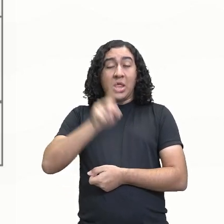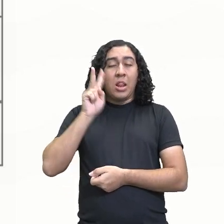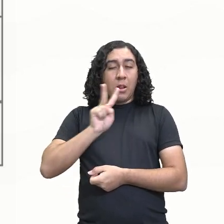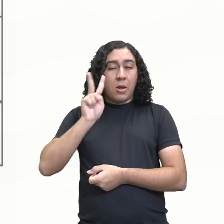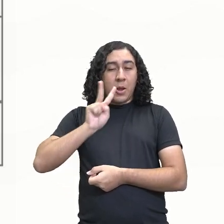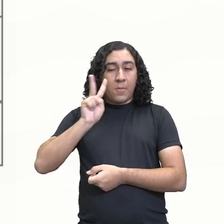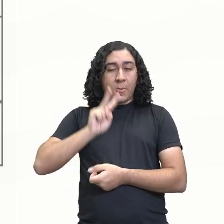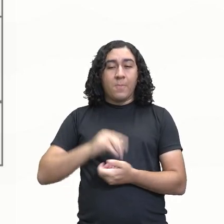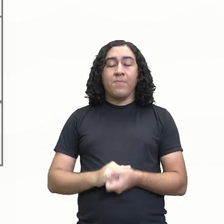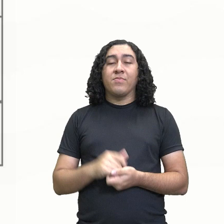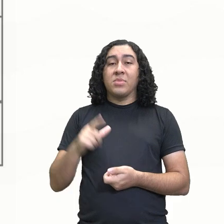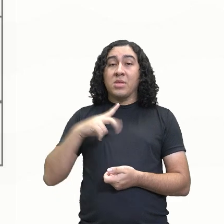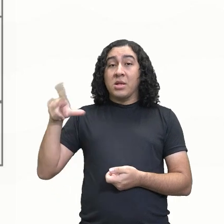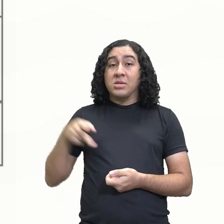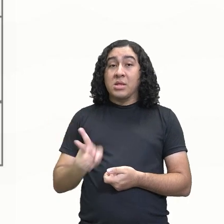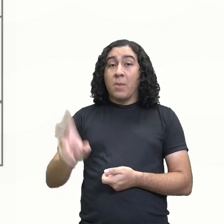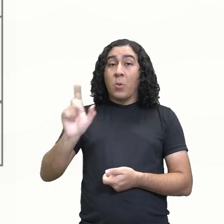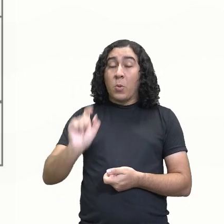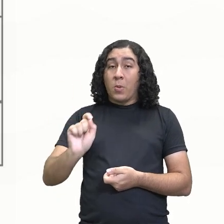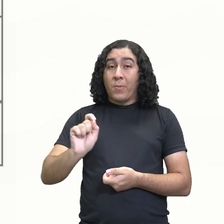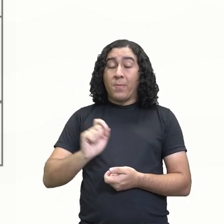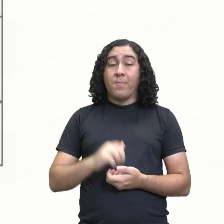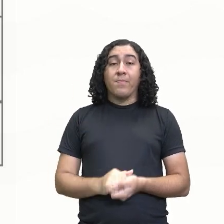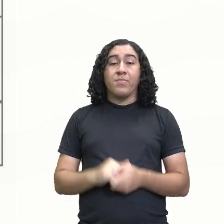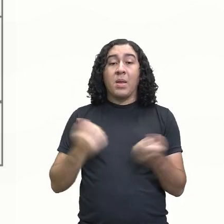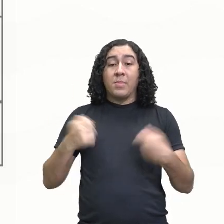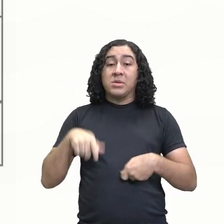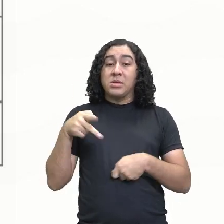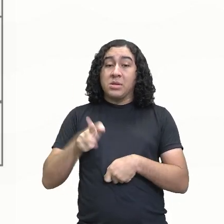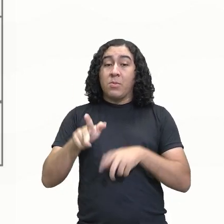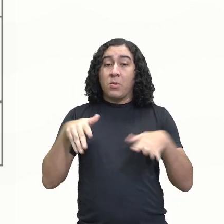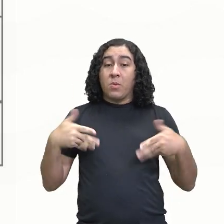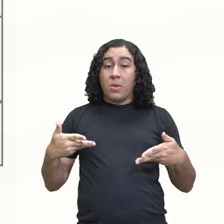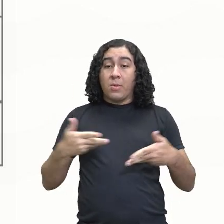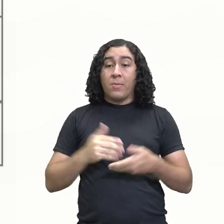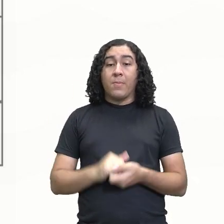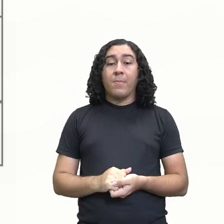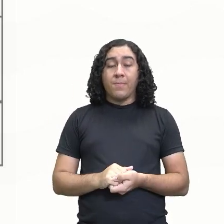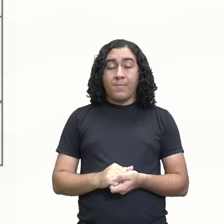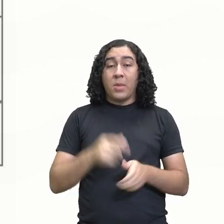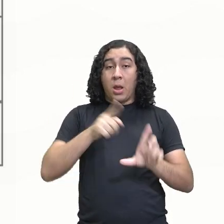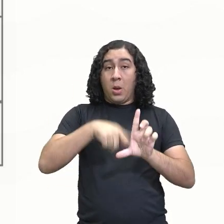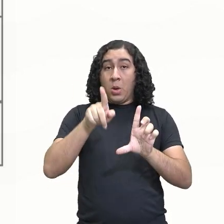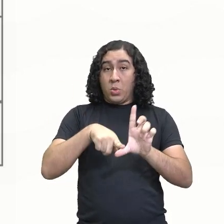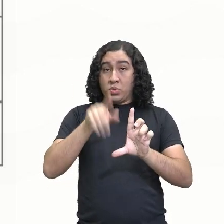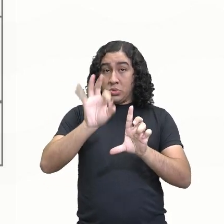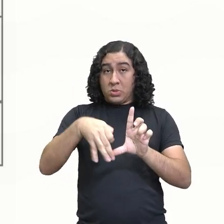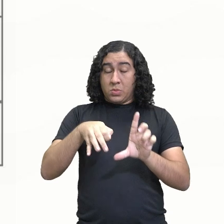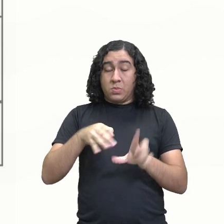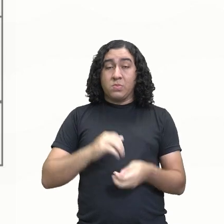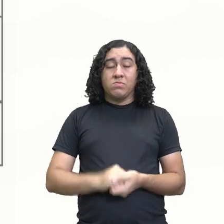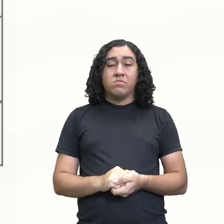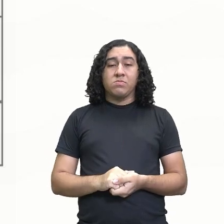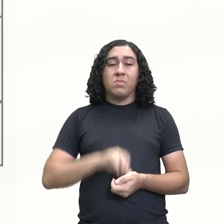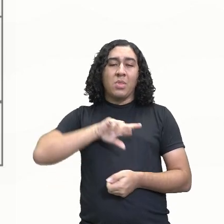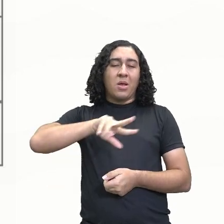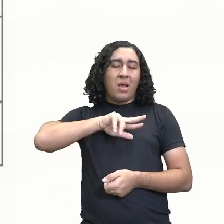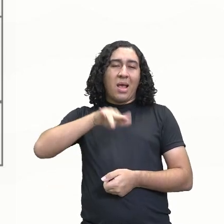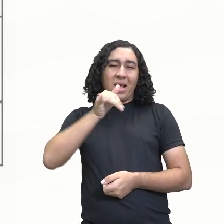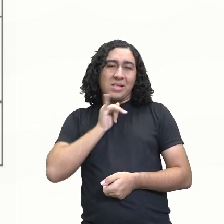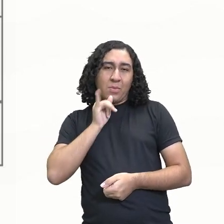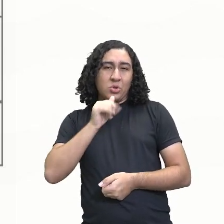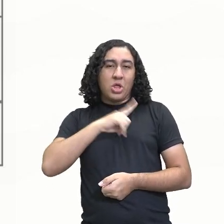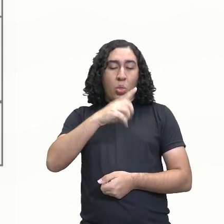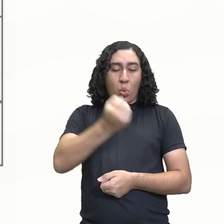terá sempre, né? Terão que ser sempre quem? Ângulos. Nada de colocar aí